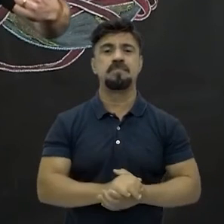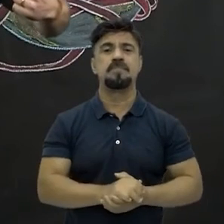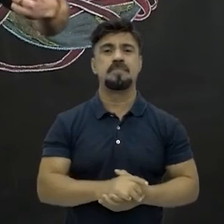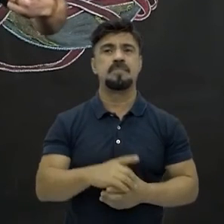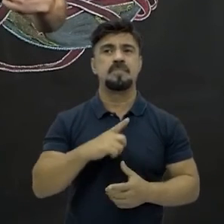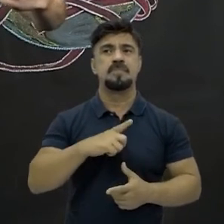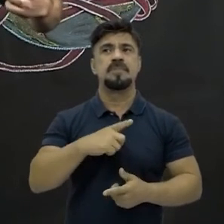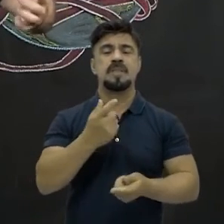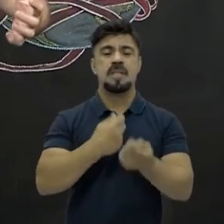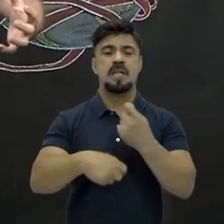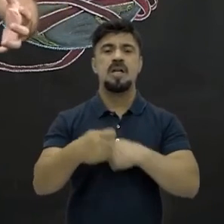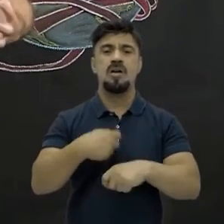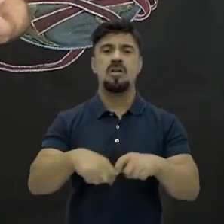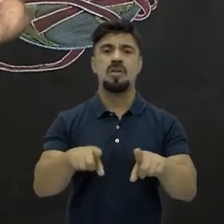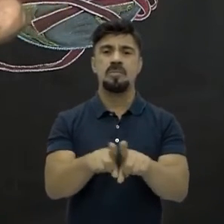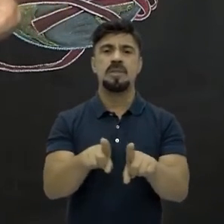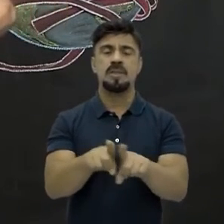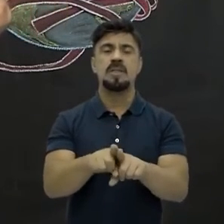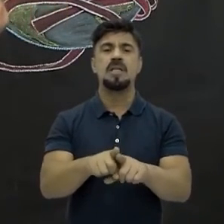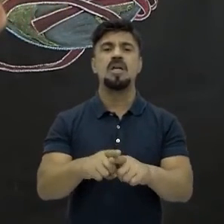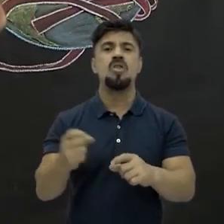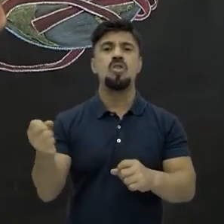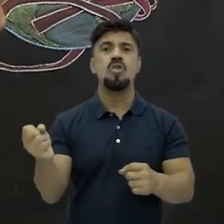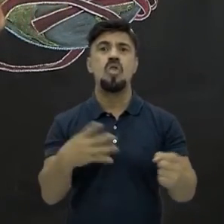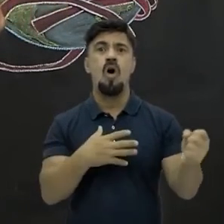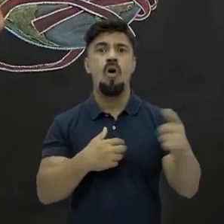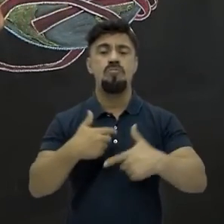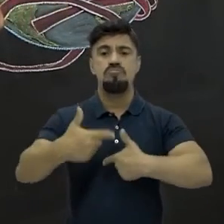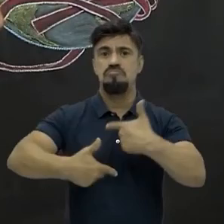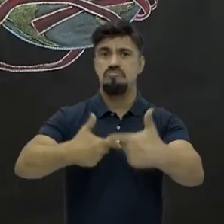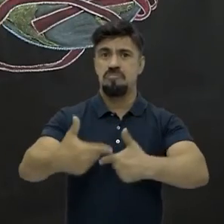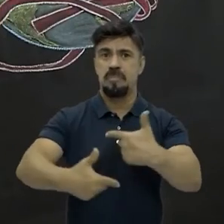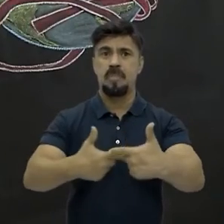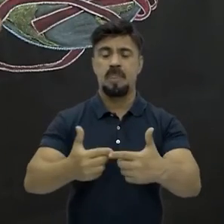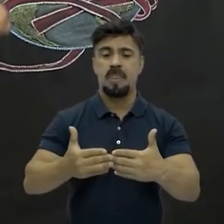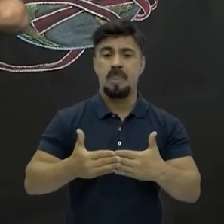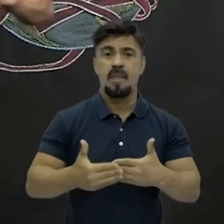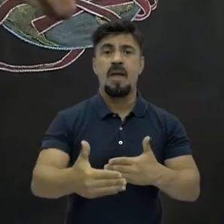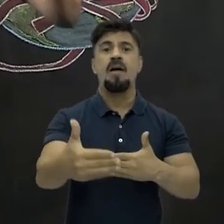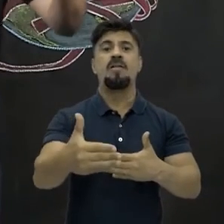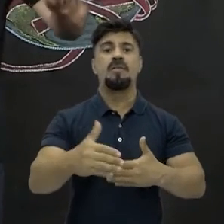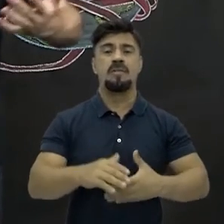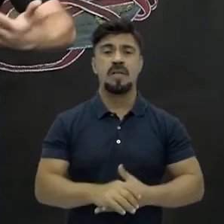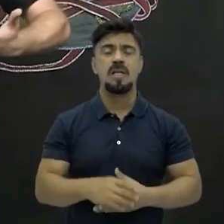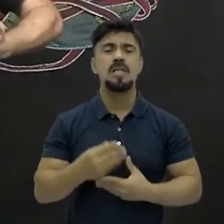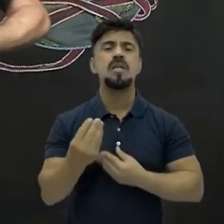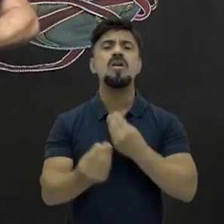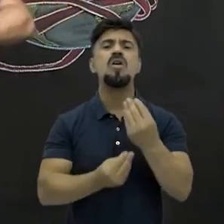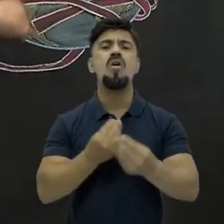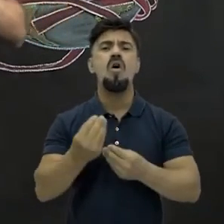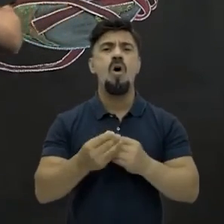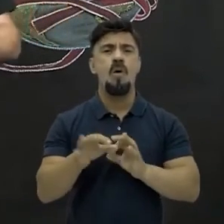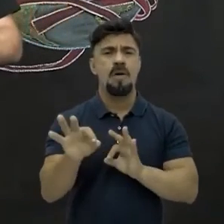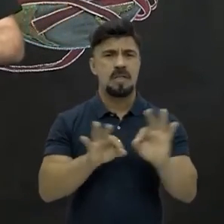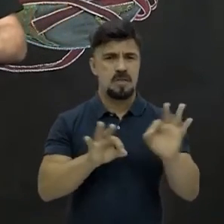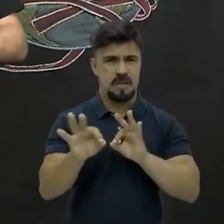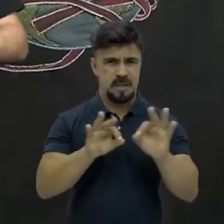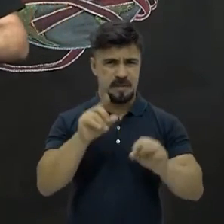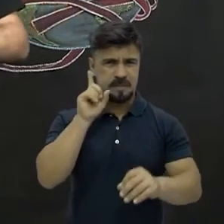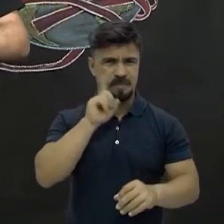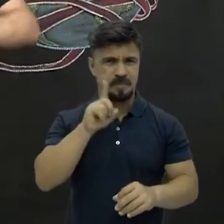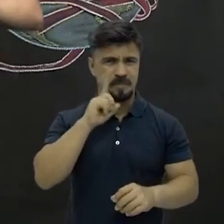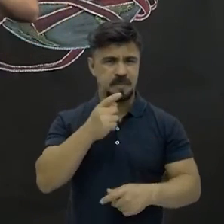também econômico, que acaba tendo novos desafios daqui para frente, tentando ver como é que ela vai se organizar na